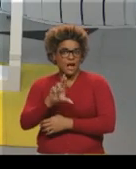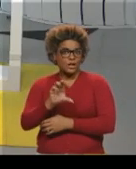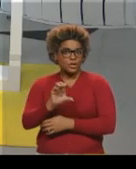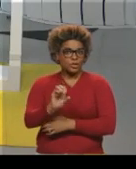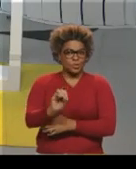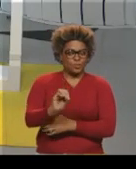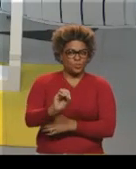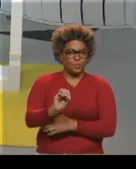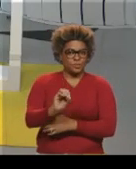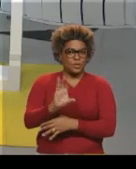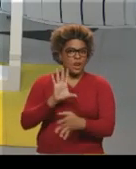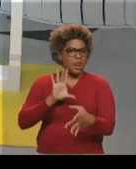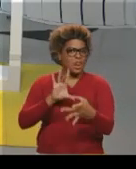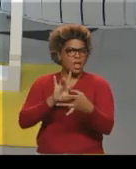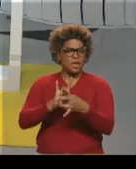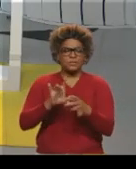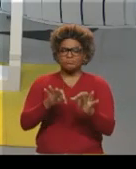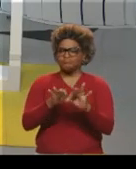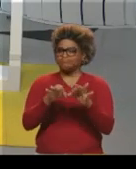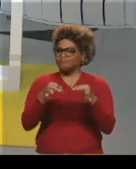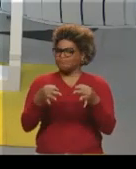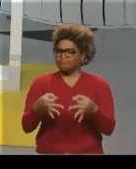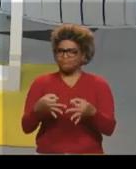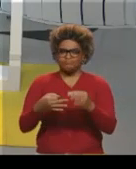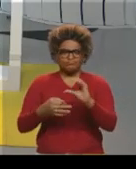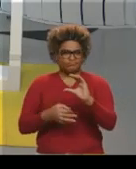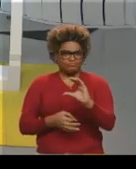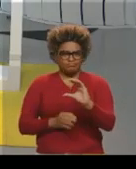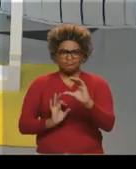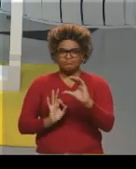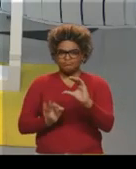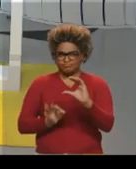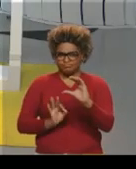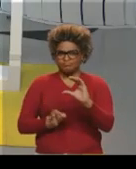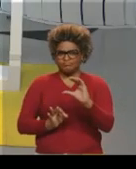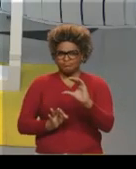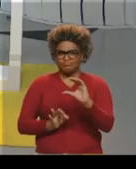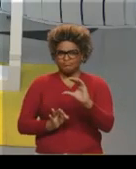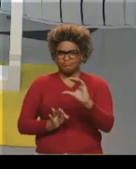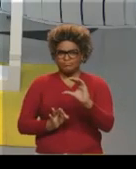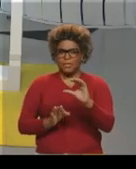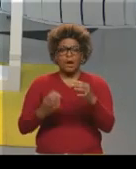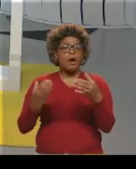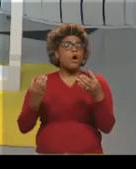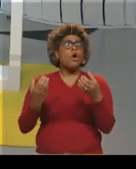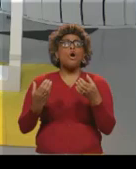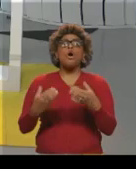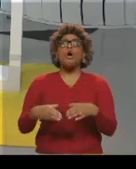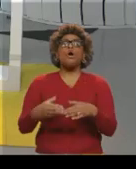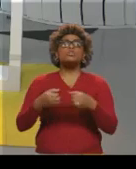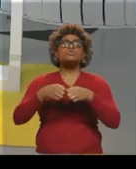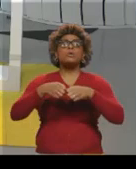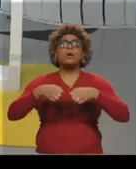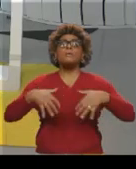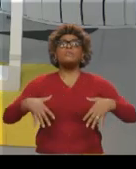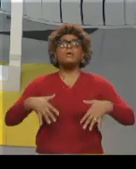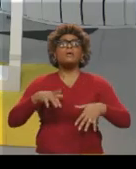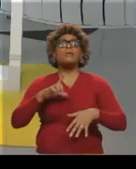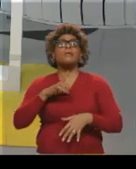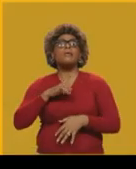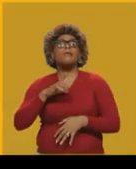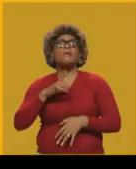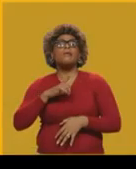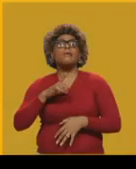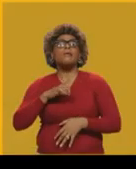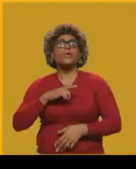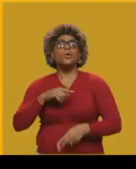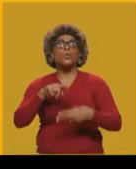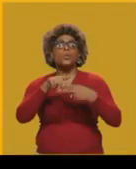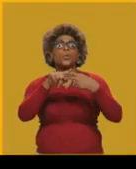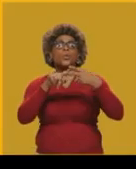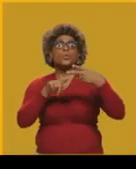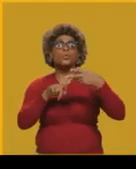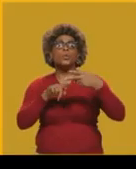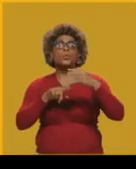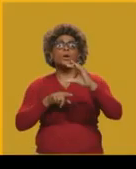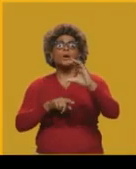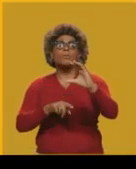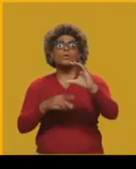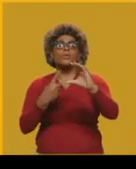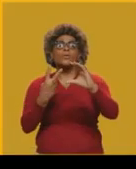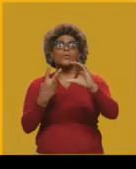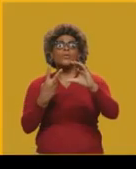ligação simples entre carbonos, ok? Aonde estão as ramificações? 2 ramificações no carbono